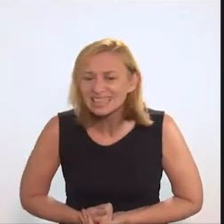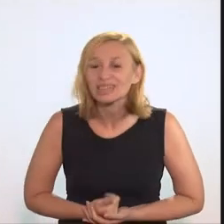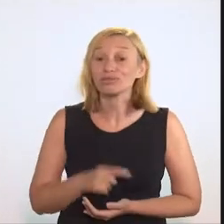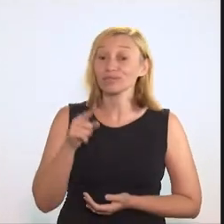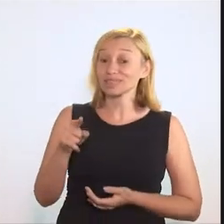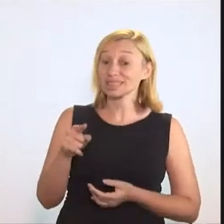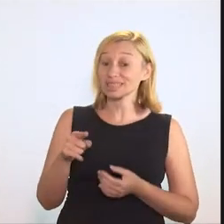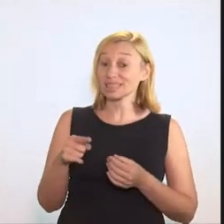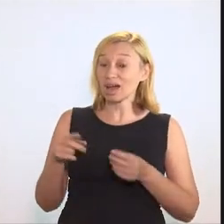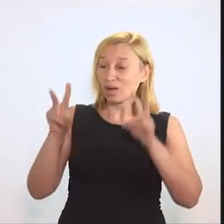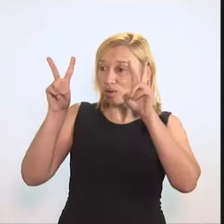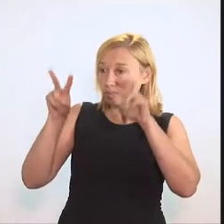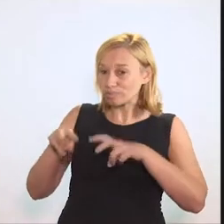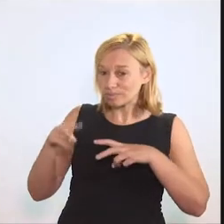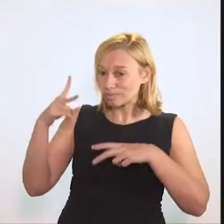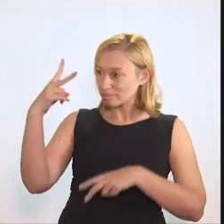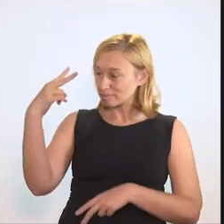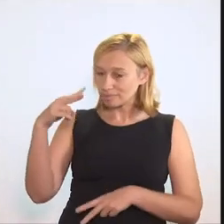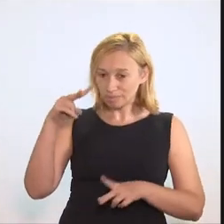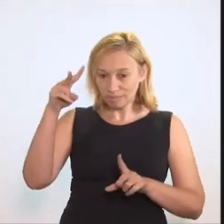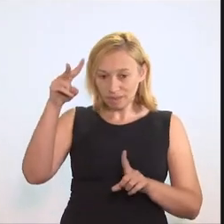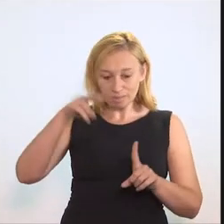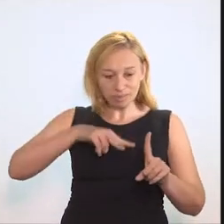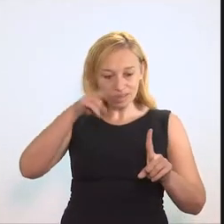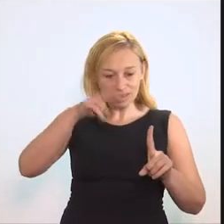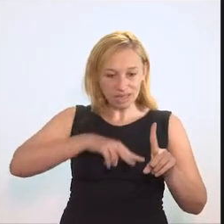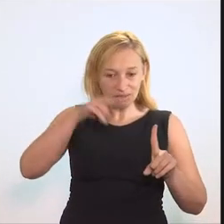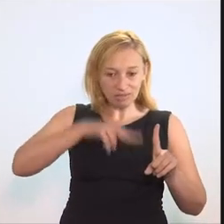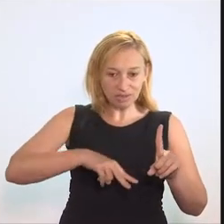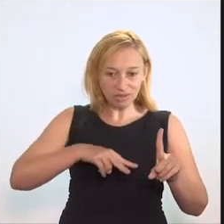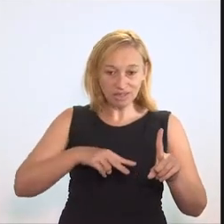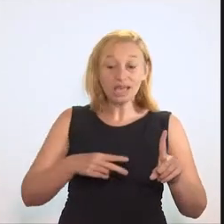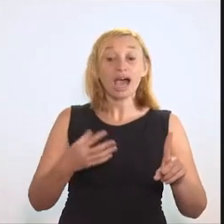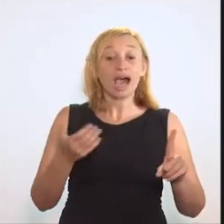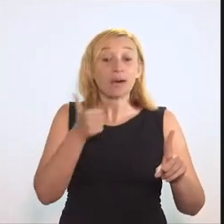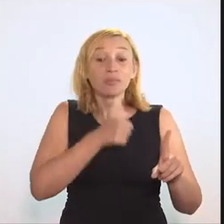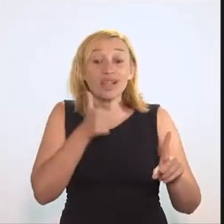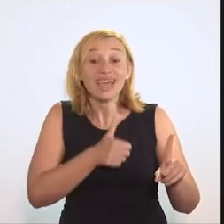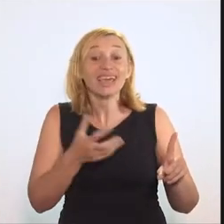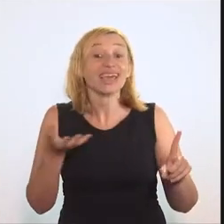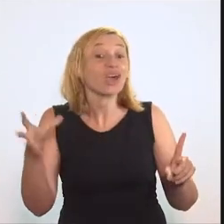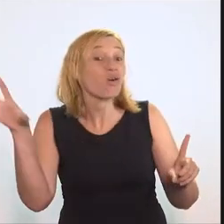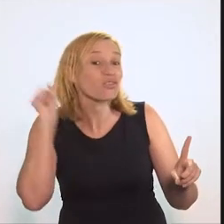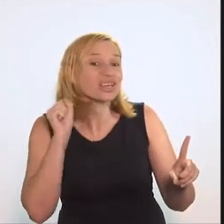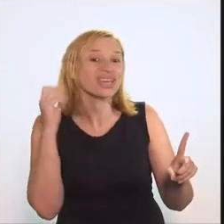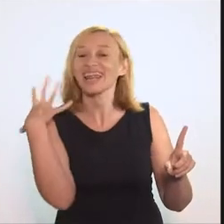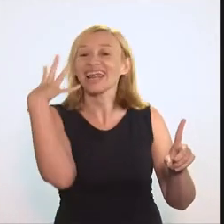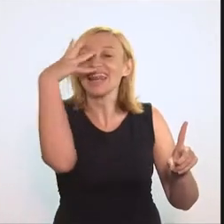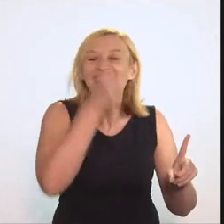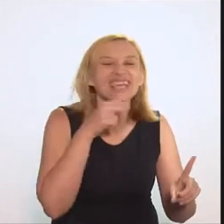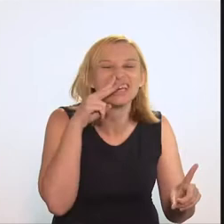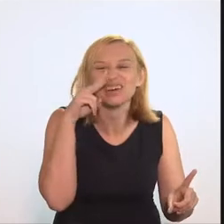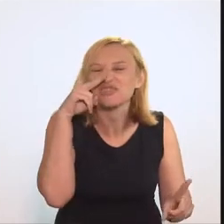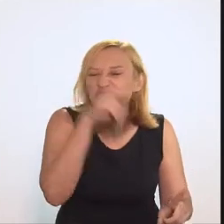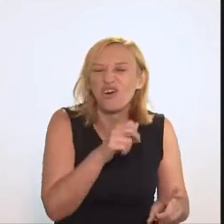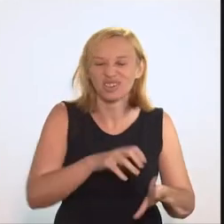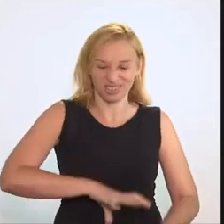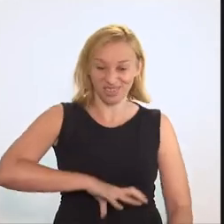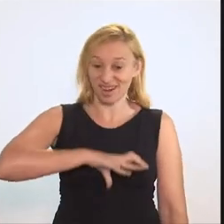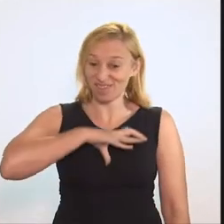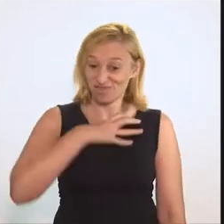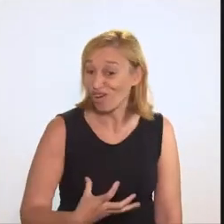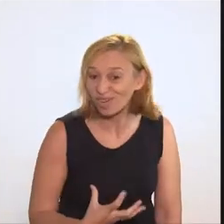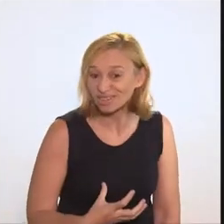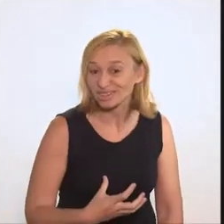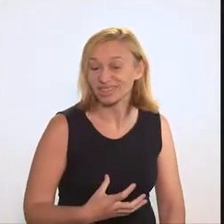está analisando a beleza física dela, mas às vezes tudo que uma mulher quer escutar é que ela é bonita, é que ela é linda, é que ela é forte, é